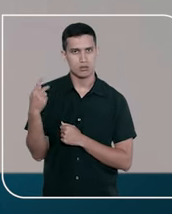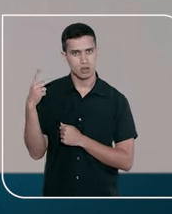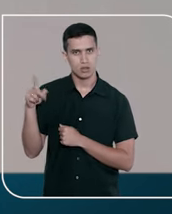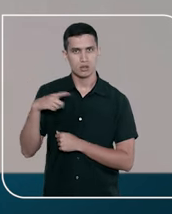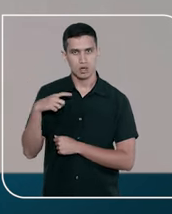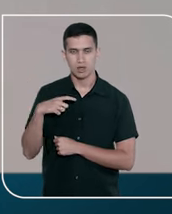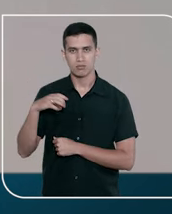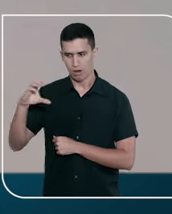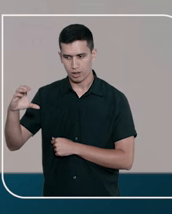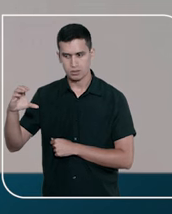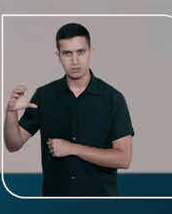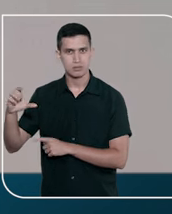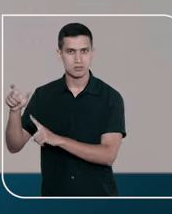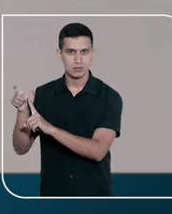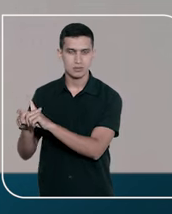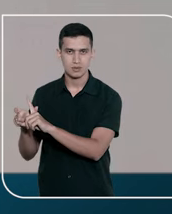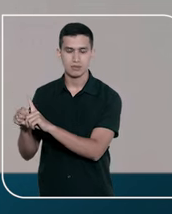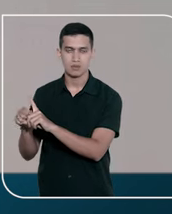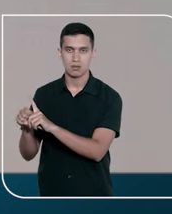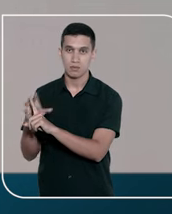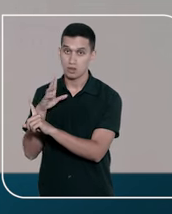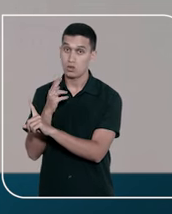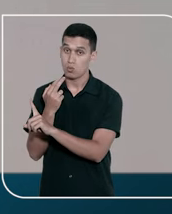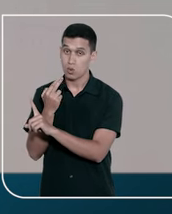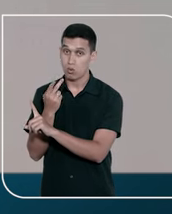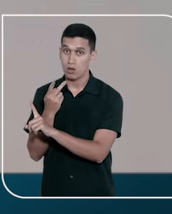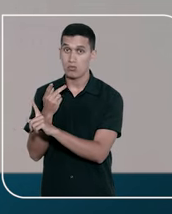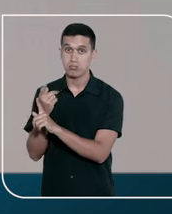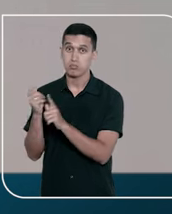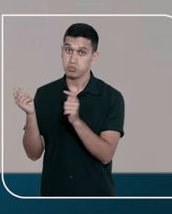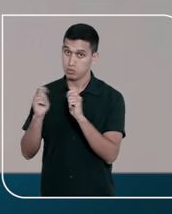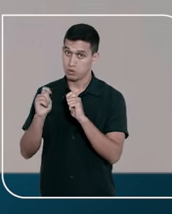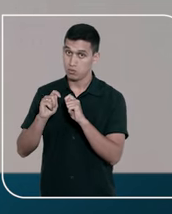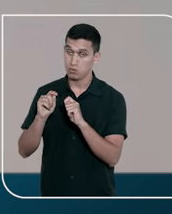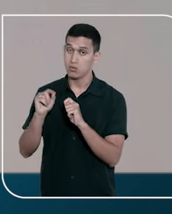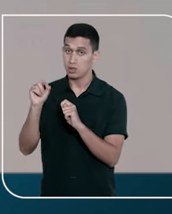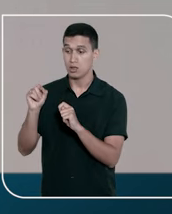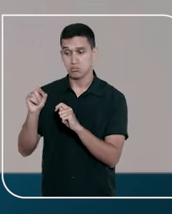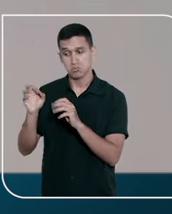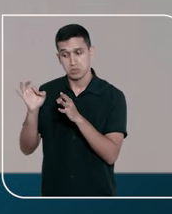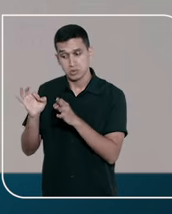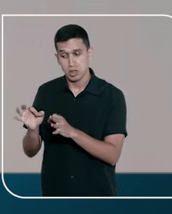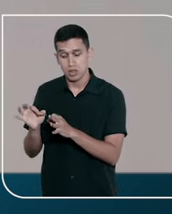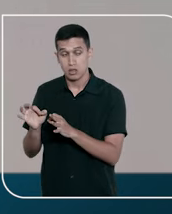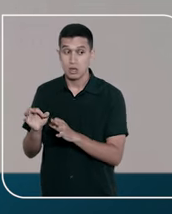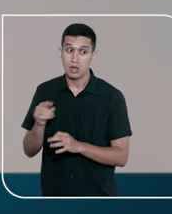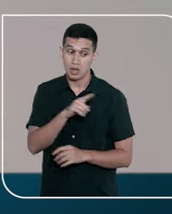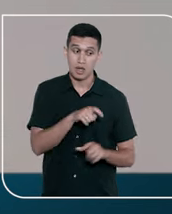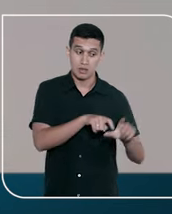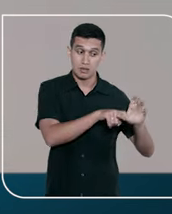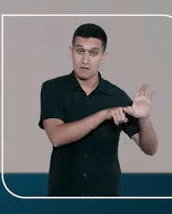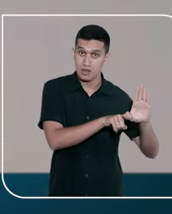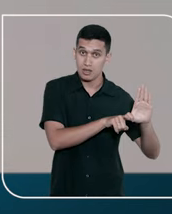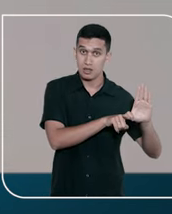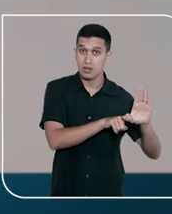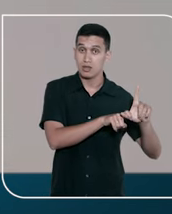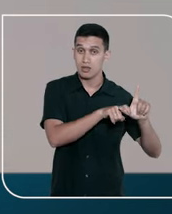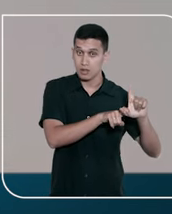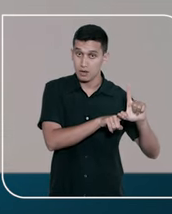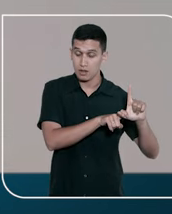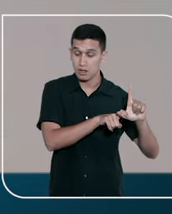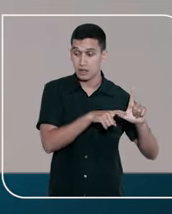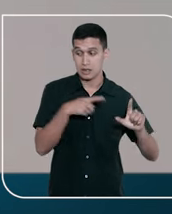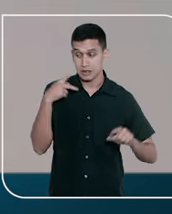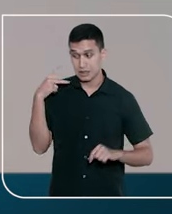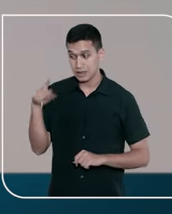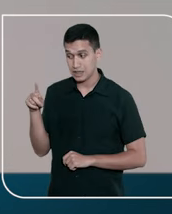Ora, e como tal, é perfeitamente lícito ao devedor, no caso a companhia aérea, restringir a circulação do crédito,